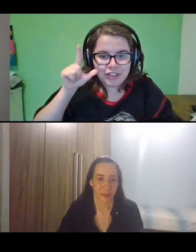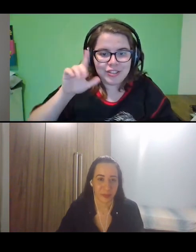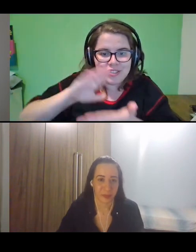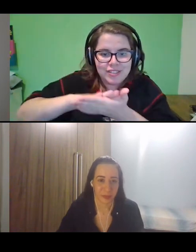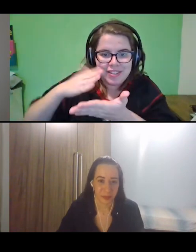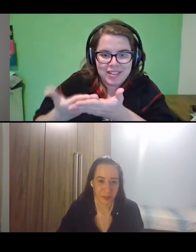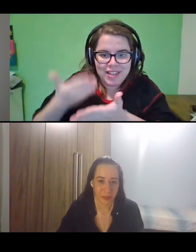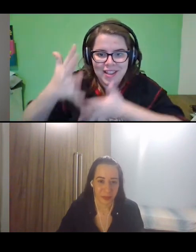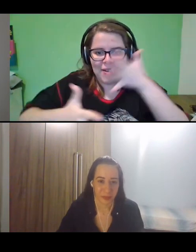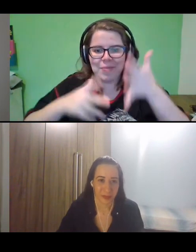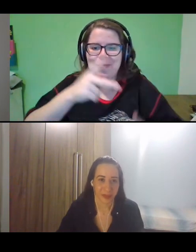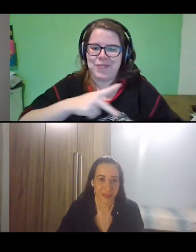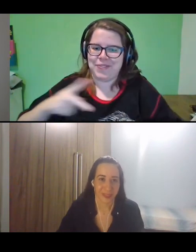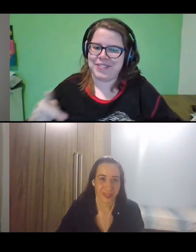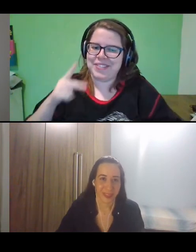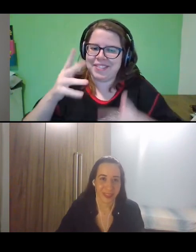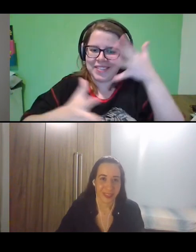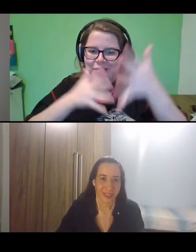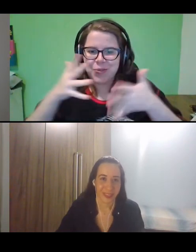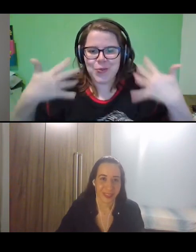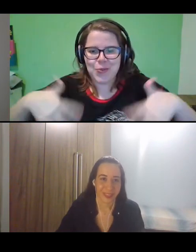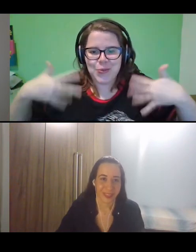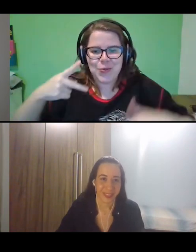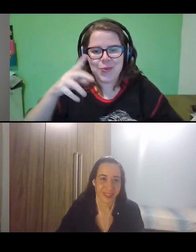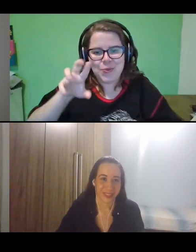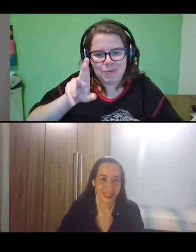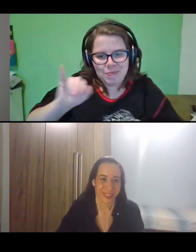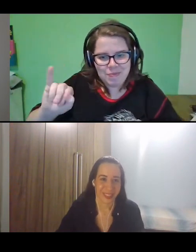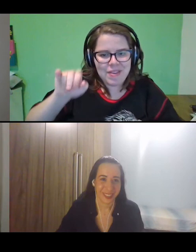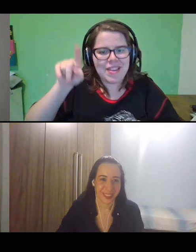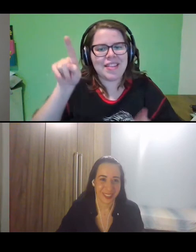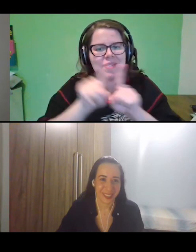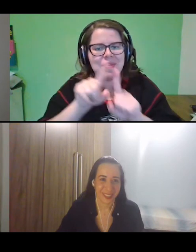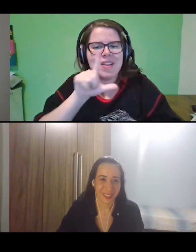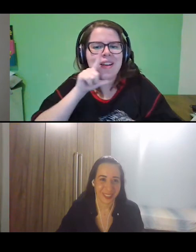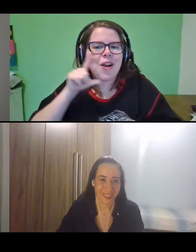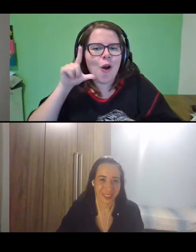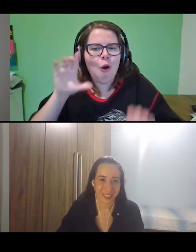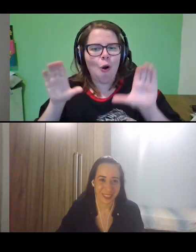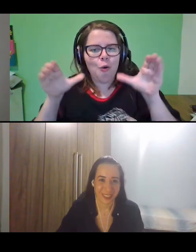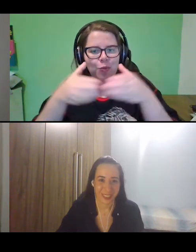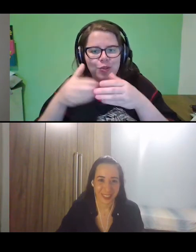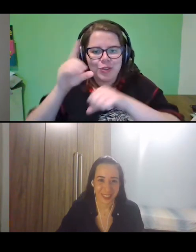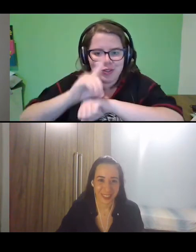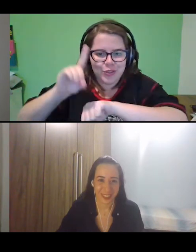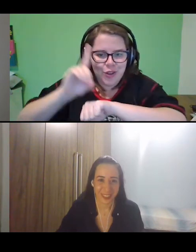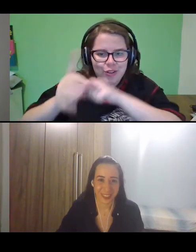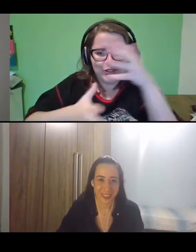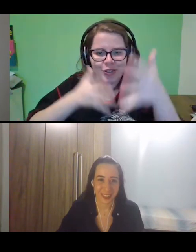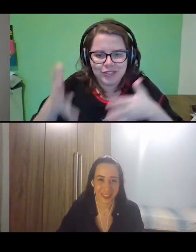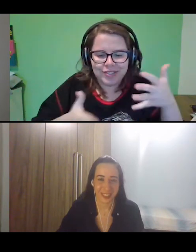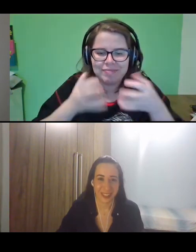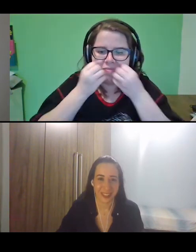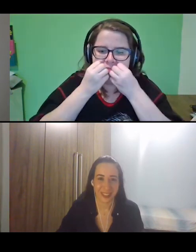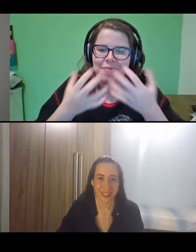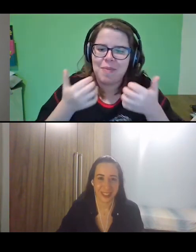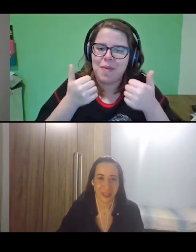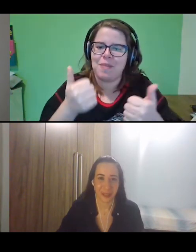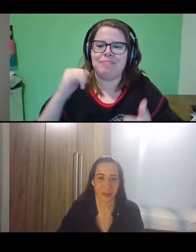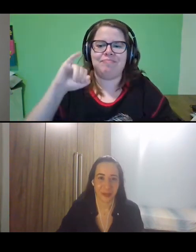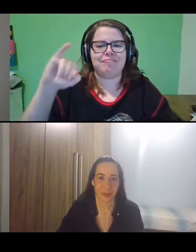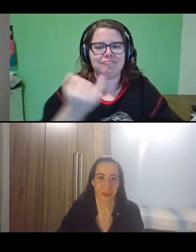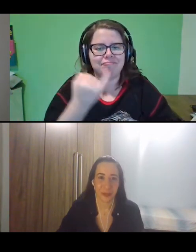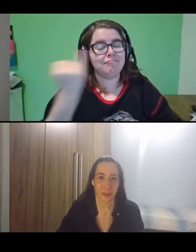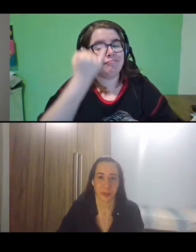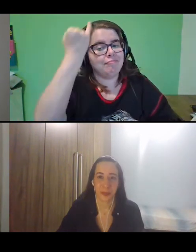é a nossa professora, minha e da Lê, na comunidade do Dojo. Então, isso é muito bacana, a gente